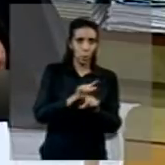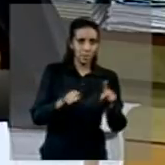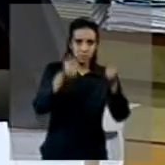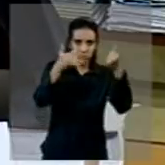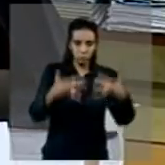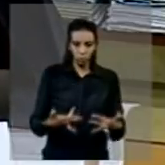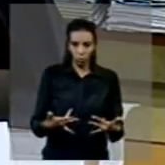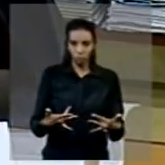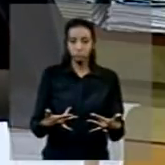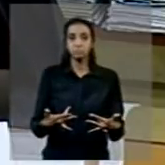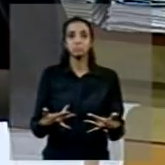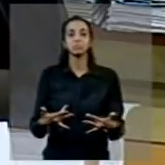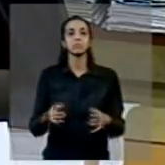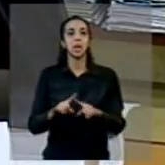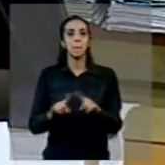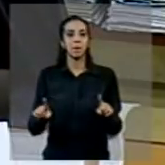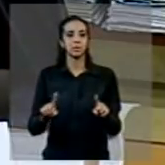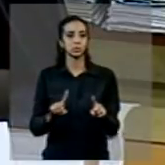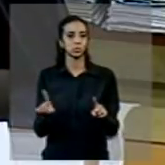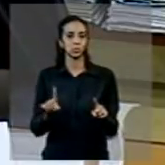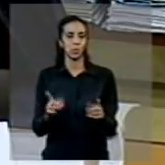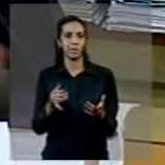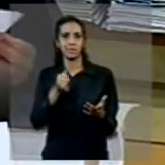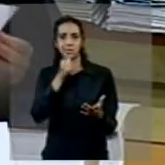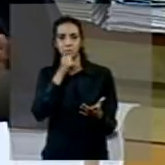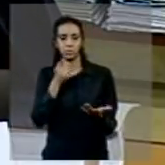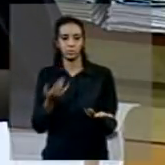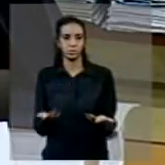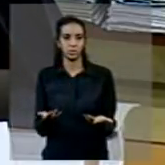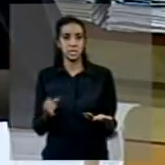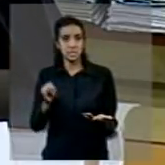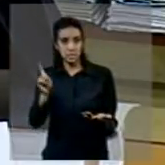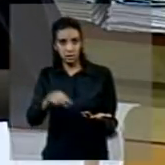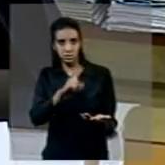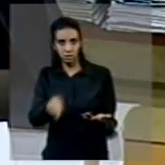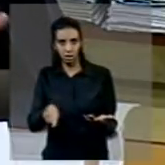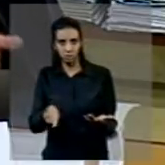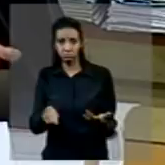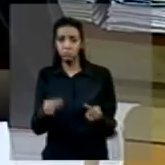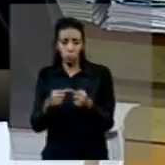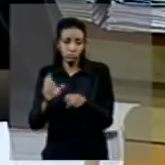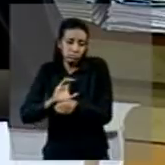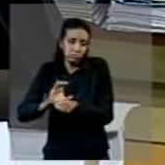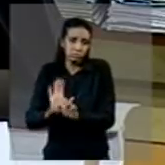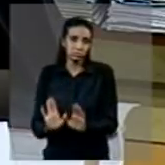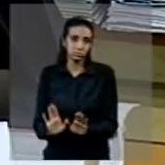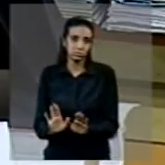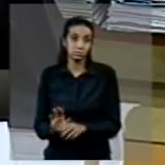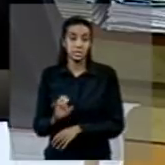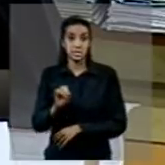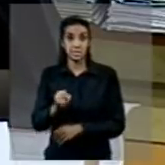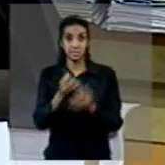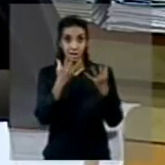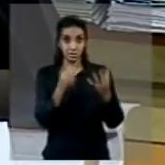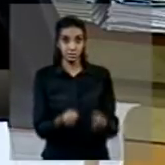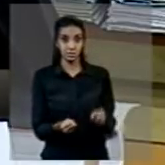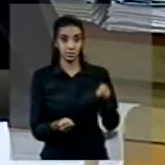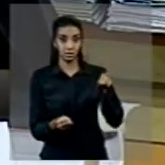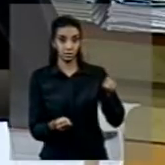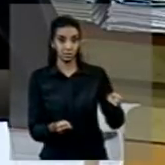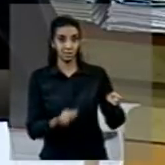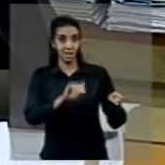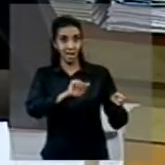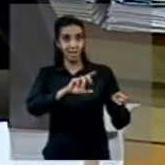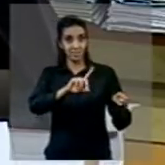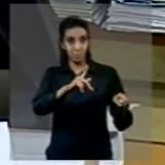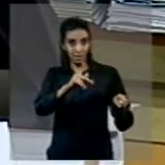por isso se cogita de inconstitucionalidade dessa medida. Ora, se acolhermos o argumento trazido pela presidente da DPF,